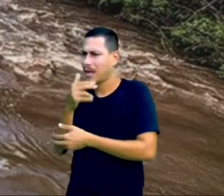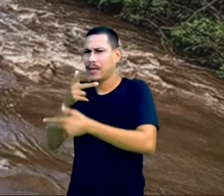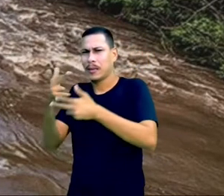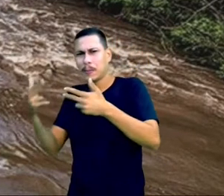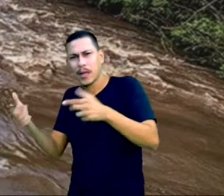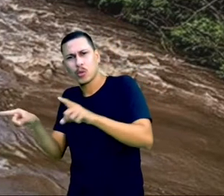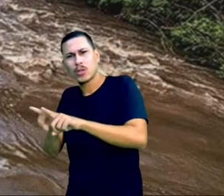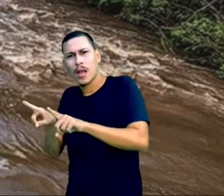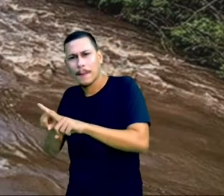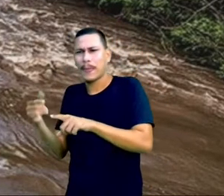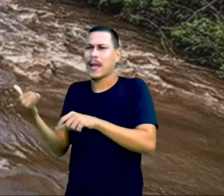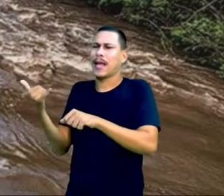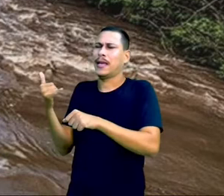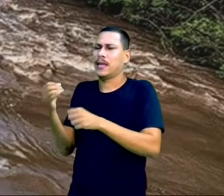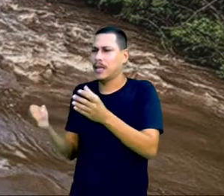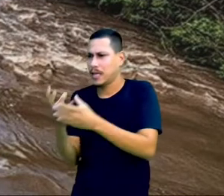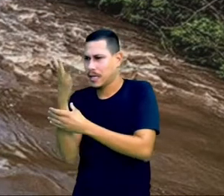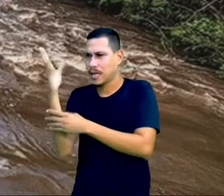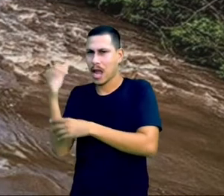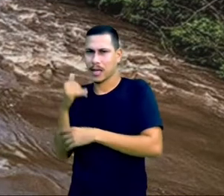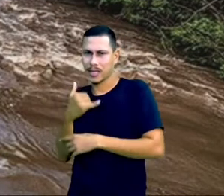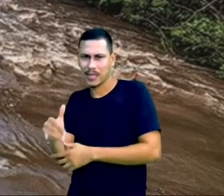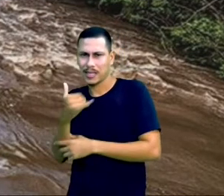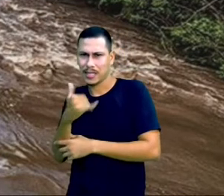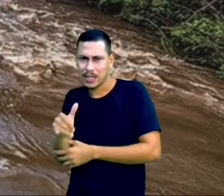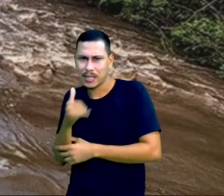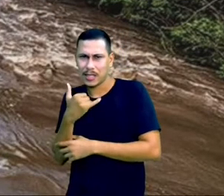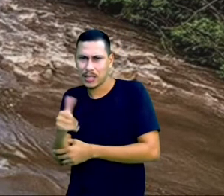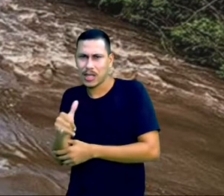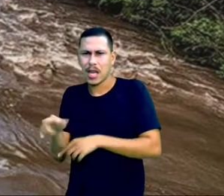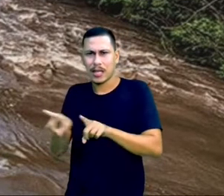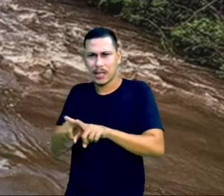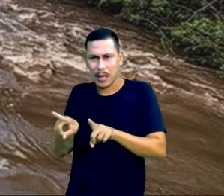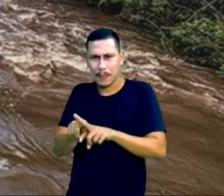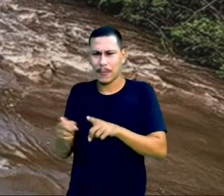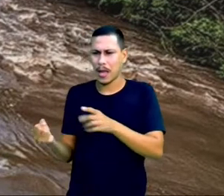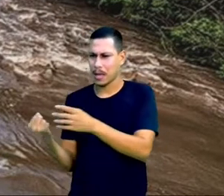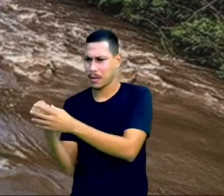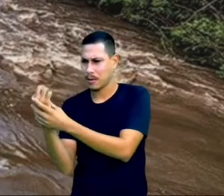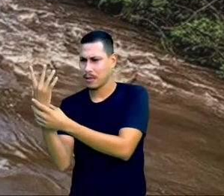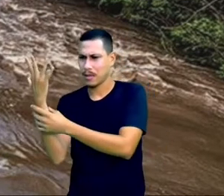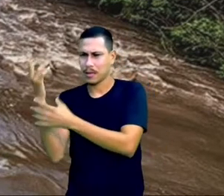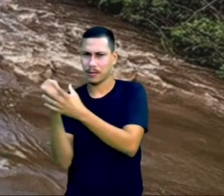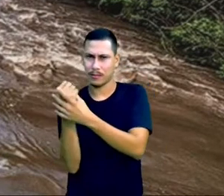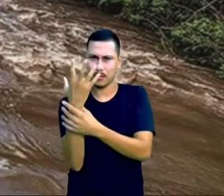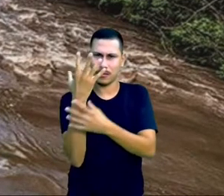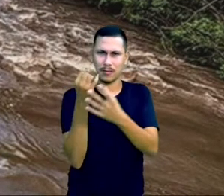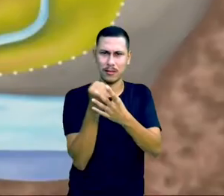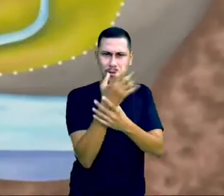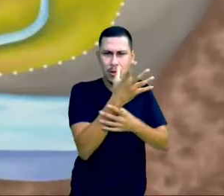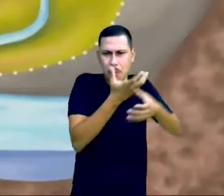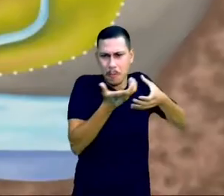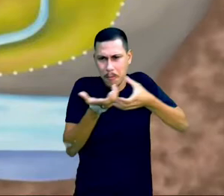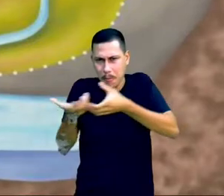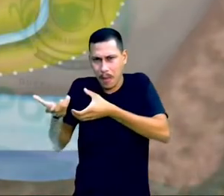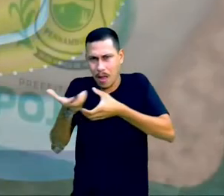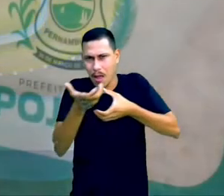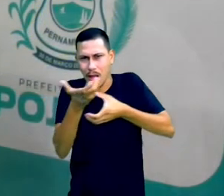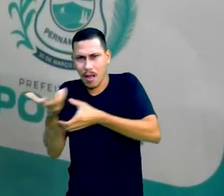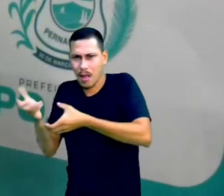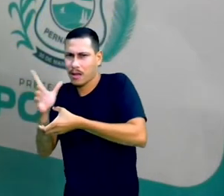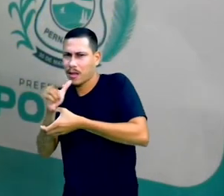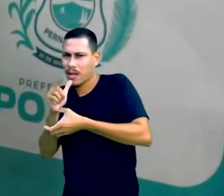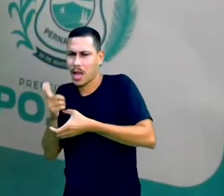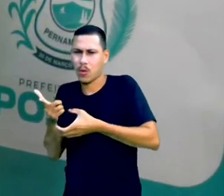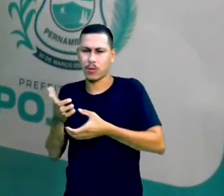a navegação e a irrigação de áreas agrícolas, além de servirem para o lazer. Nós vamos